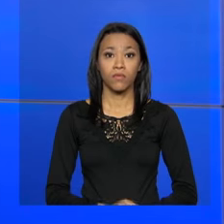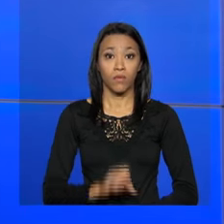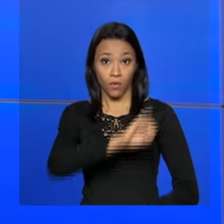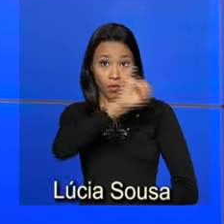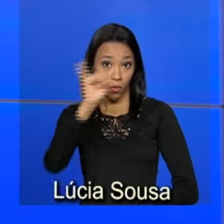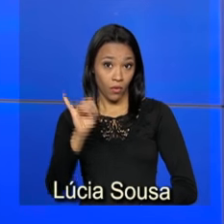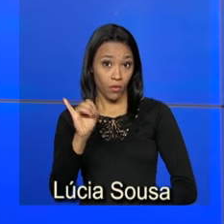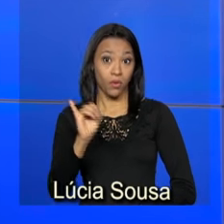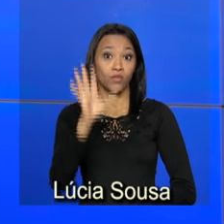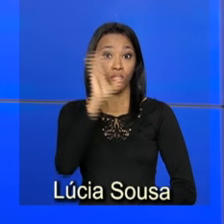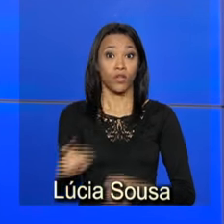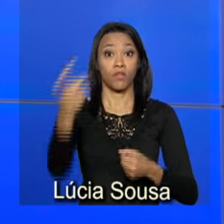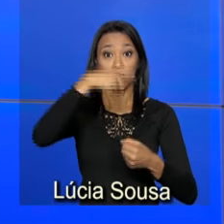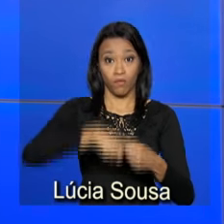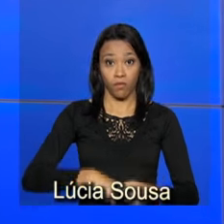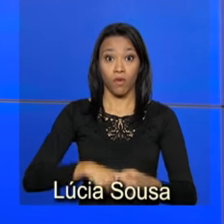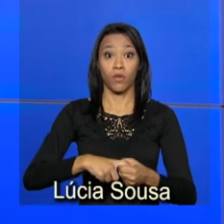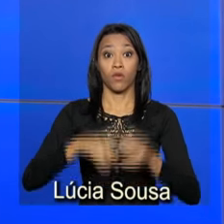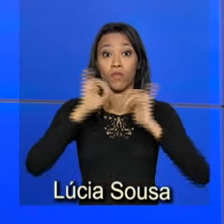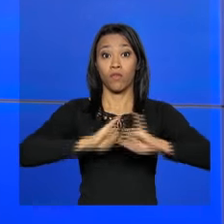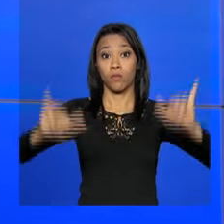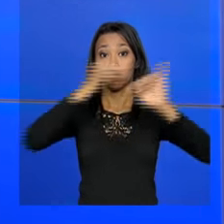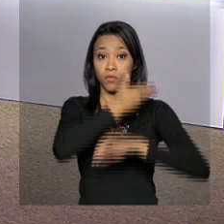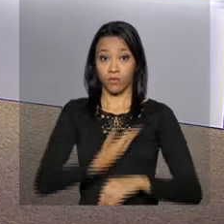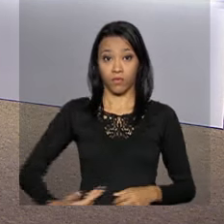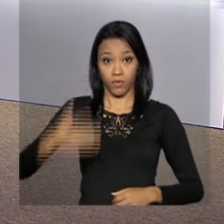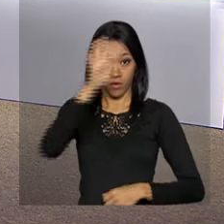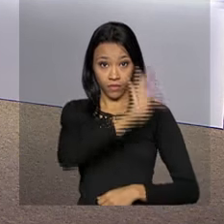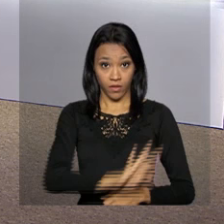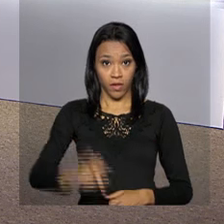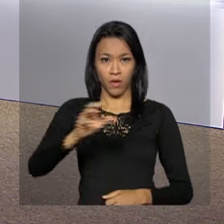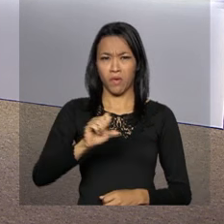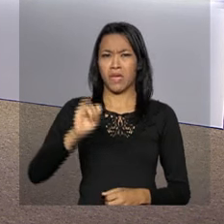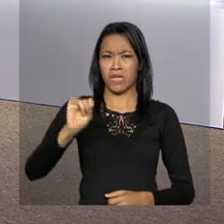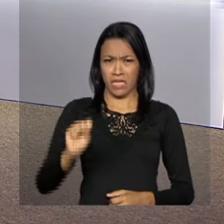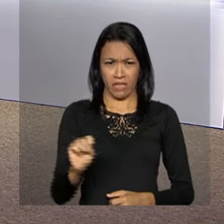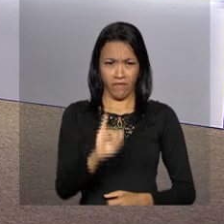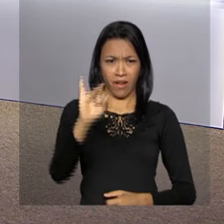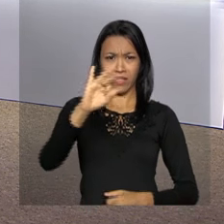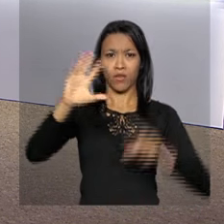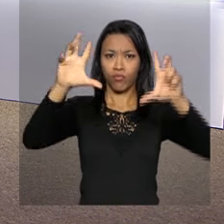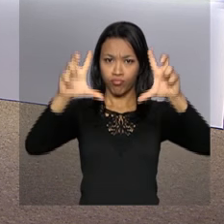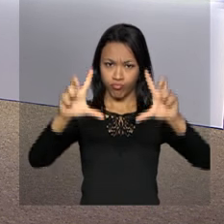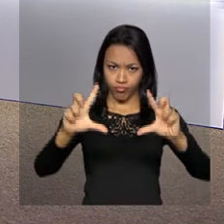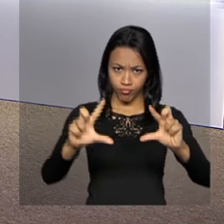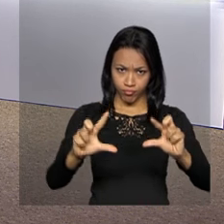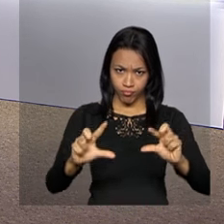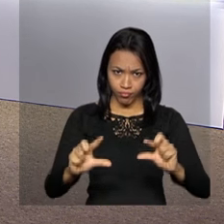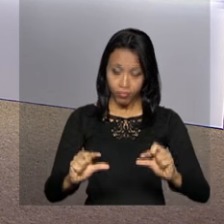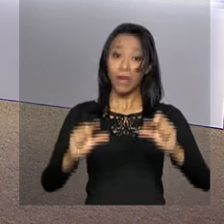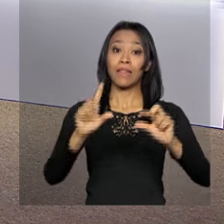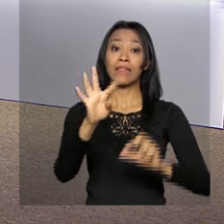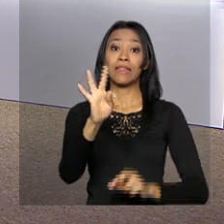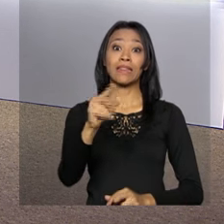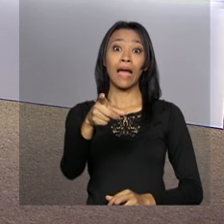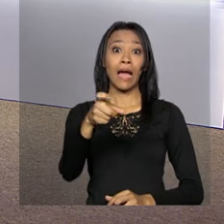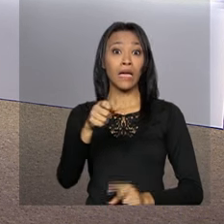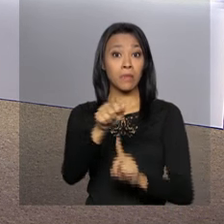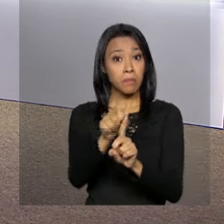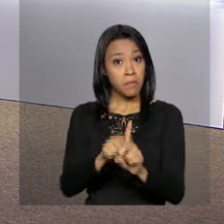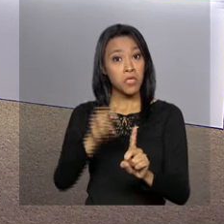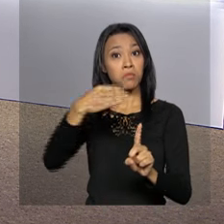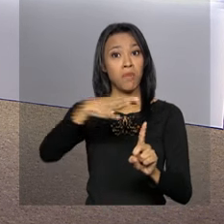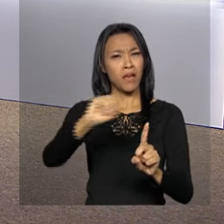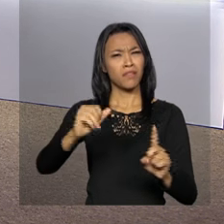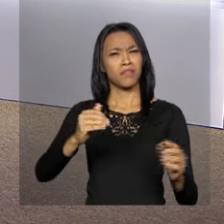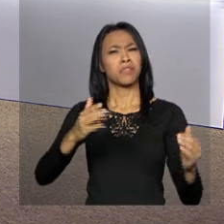Olá, estamos de volta com as notícias do governo federal. Inflação oficial perde força e tem menor taxa para o mês de março